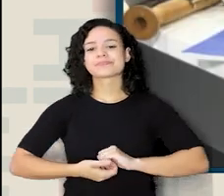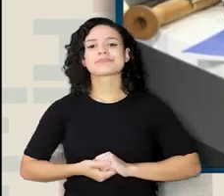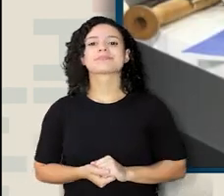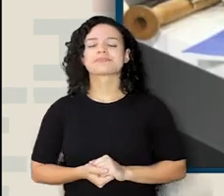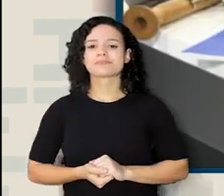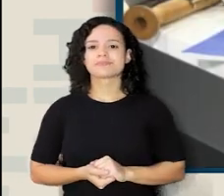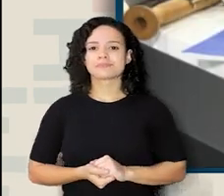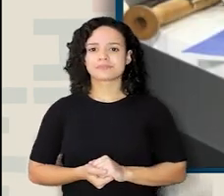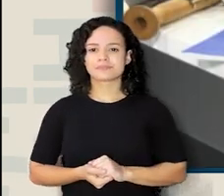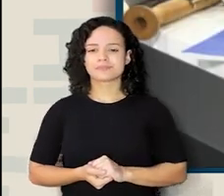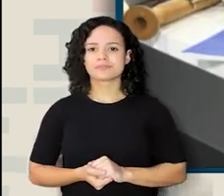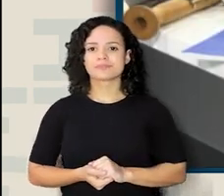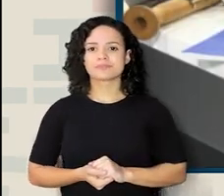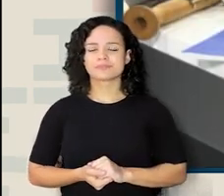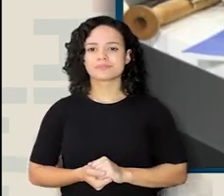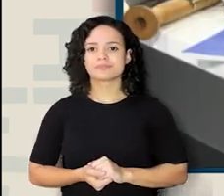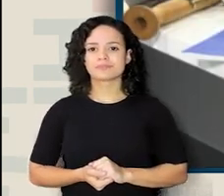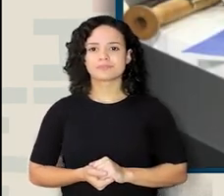né?